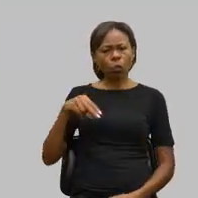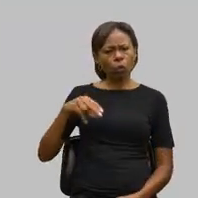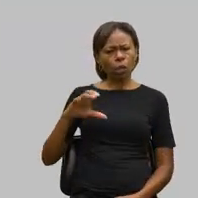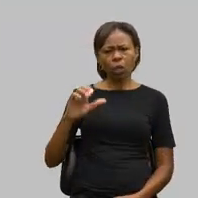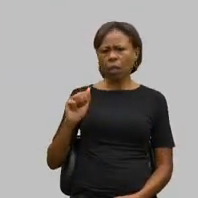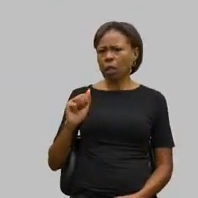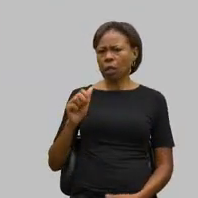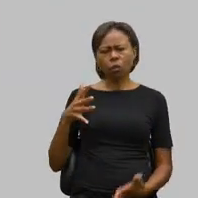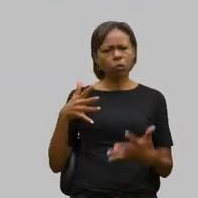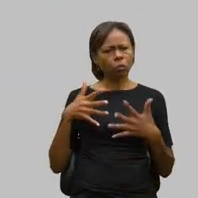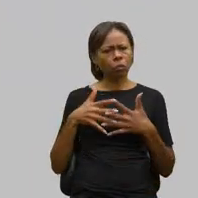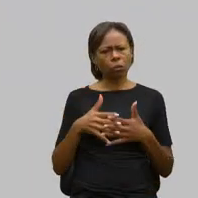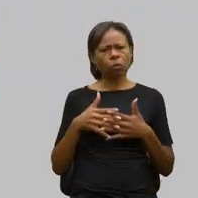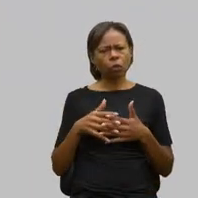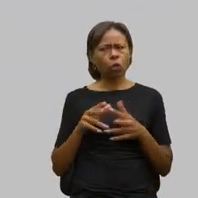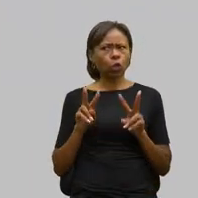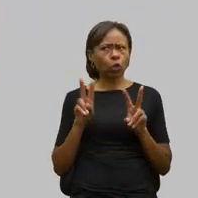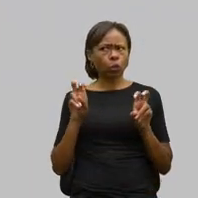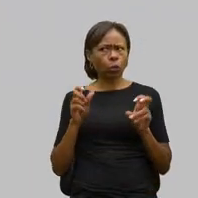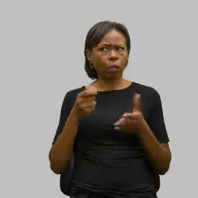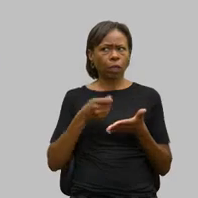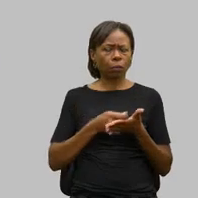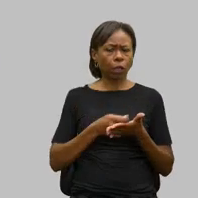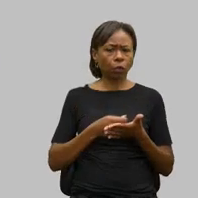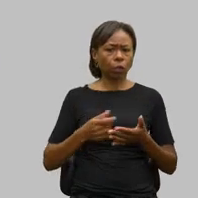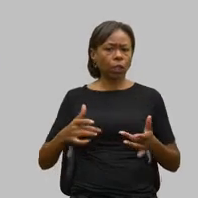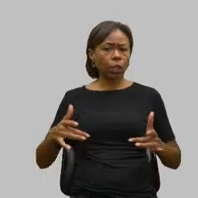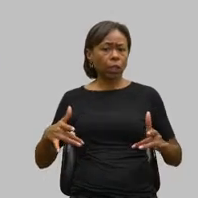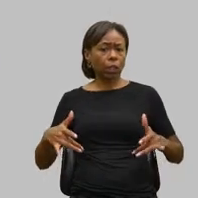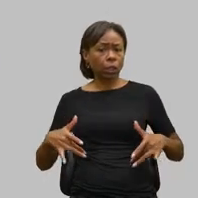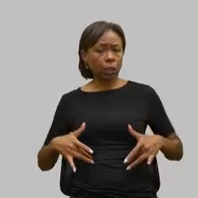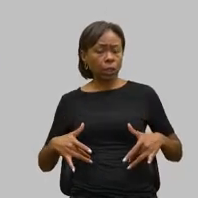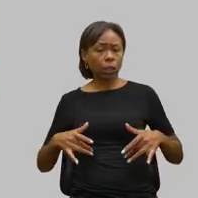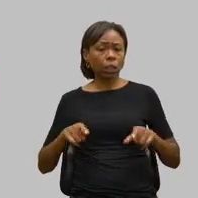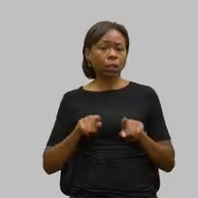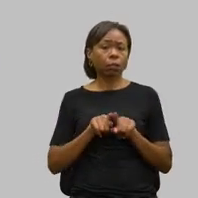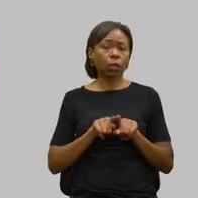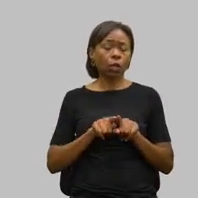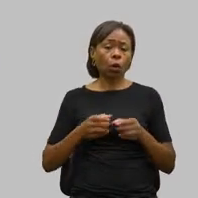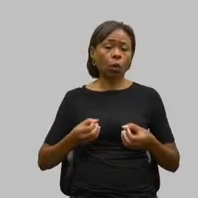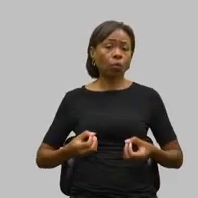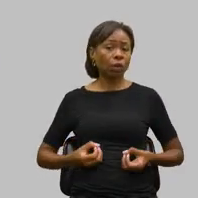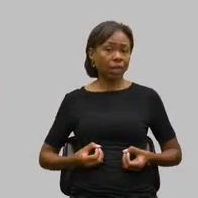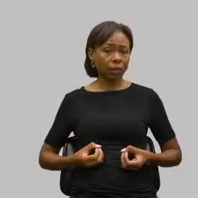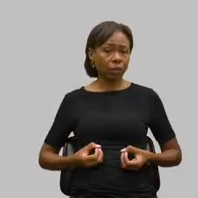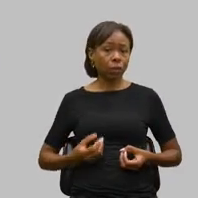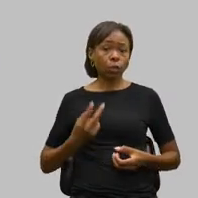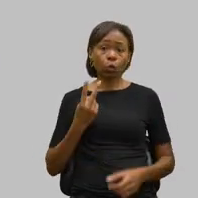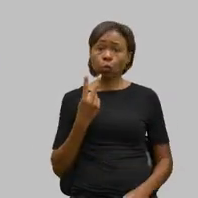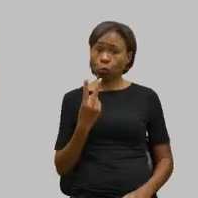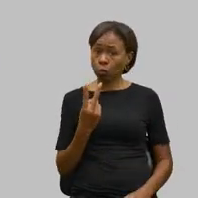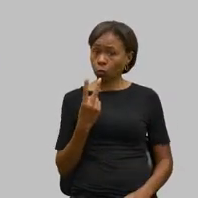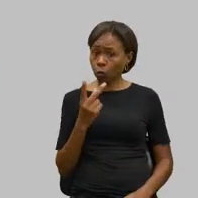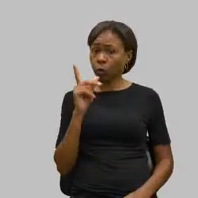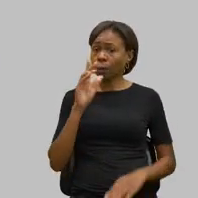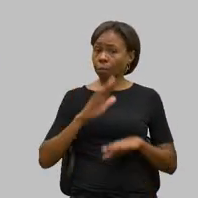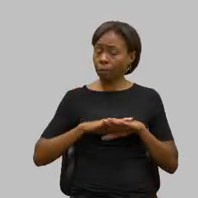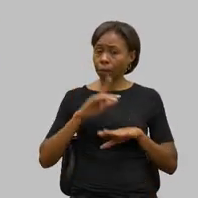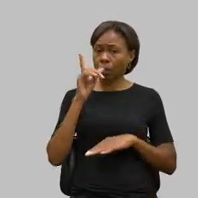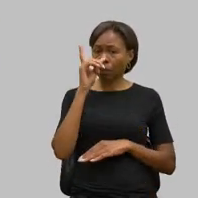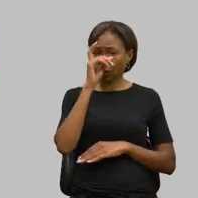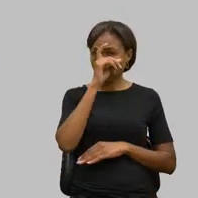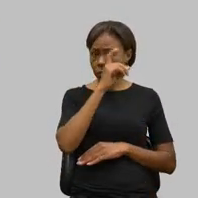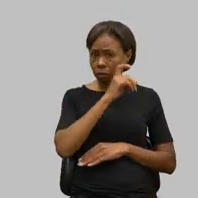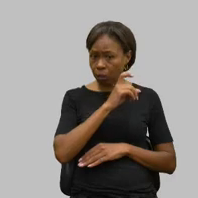no caso de rim e no caso de ovário, que são duas situações bem complicadas e também de